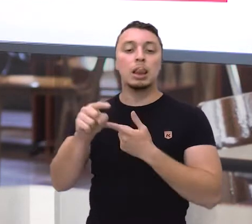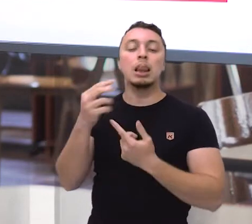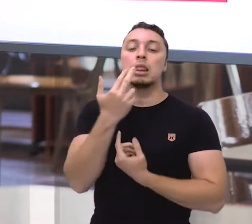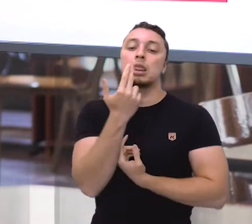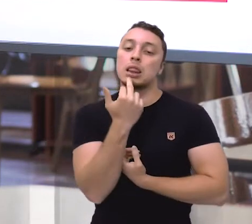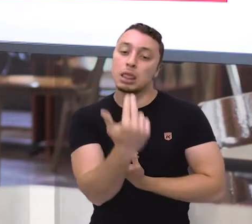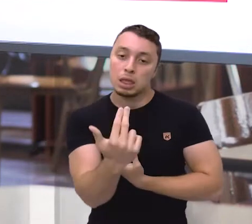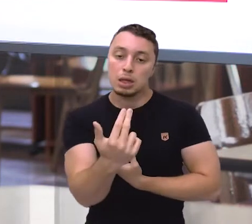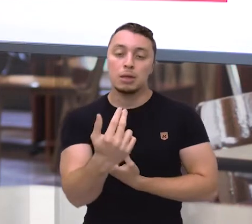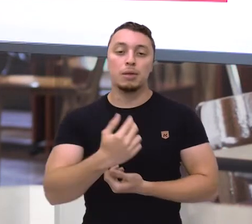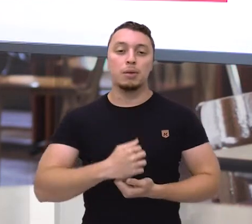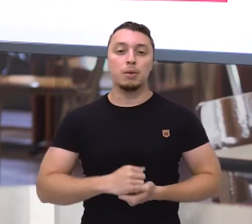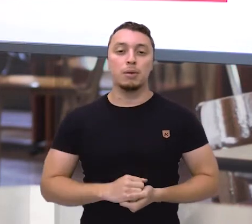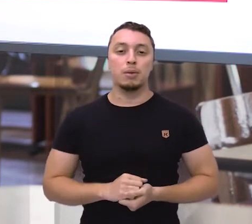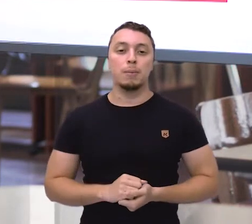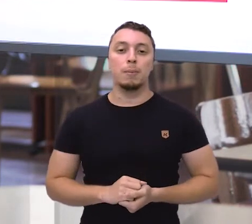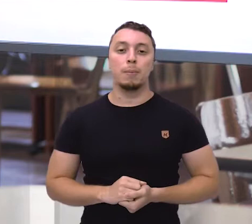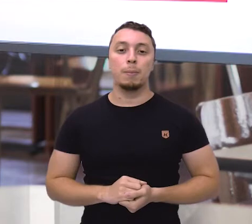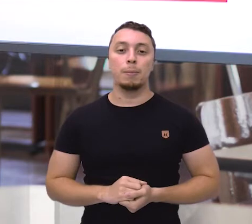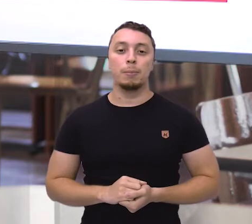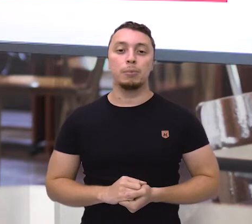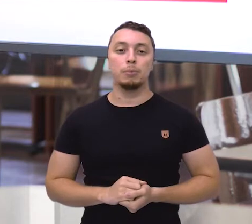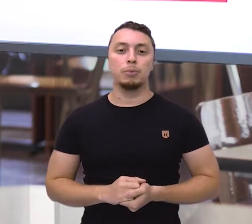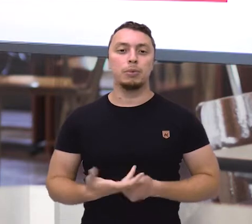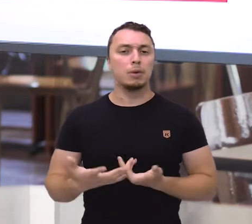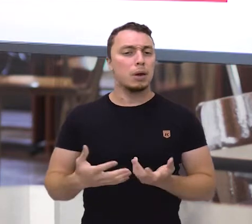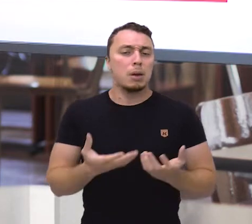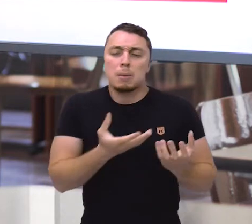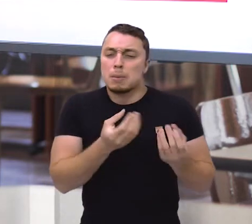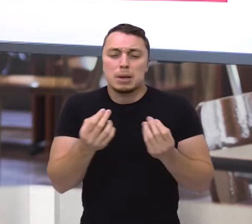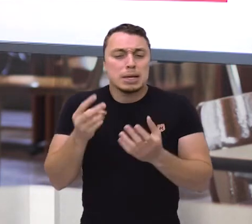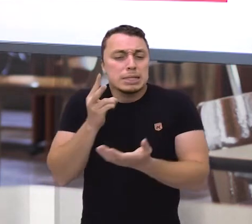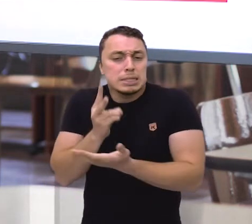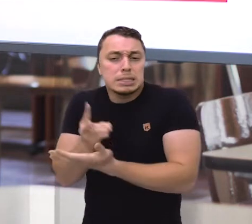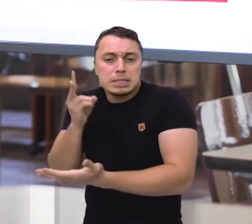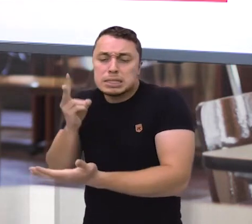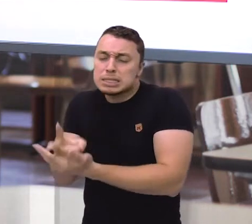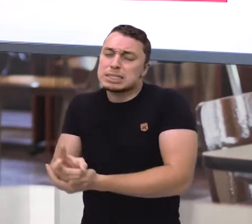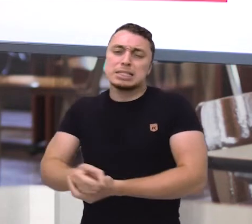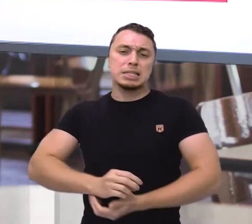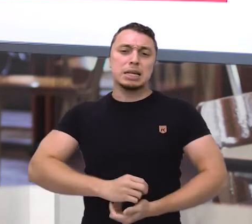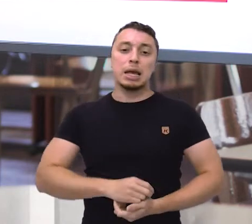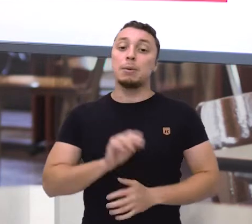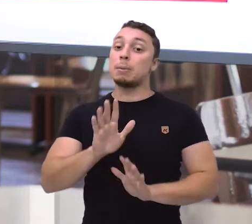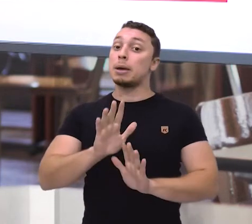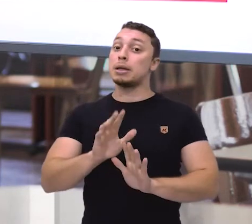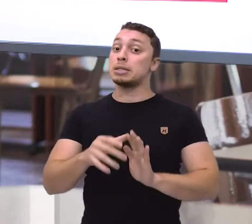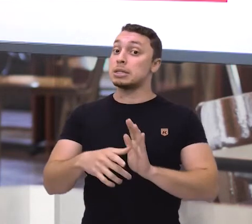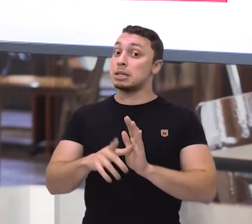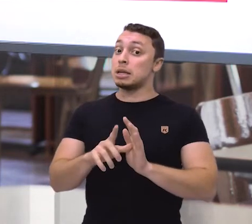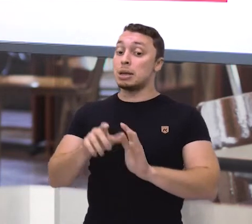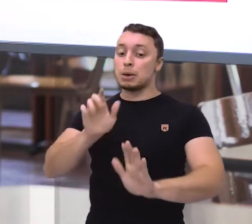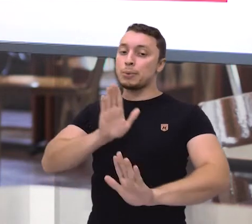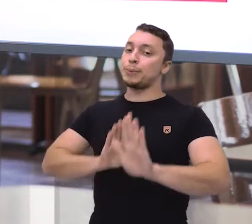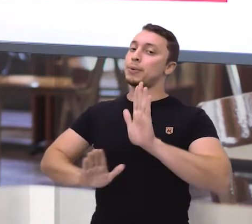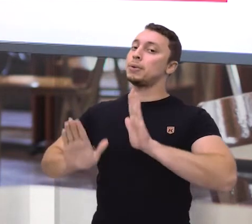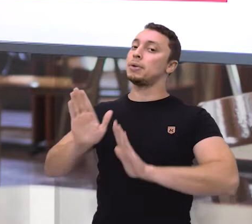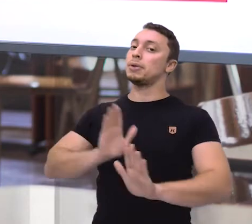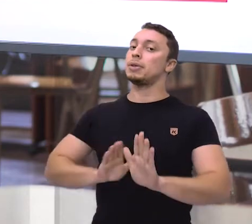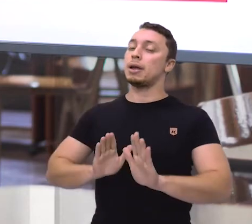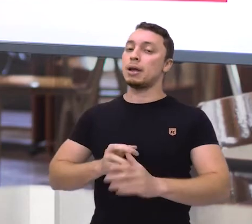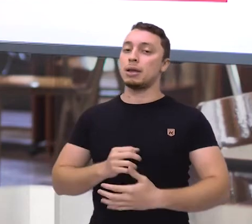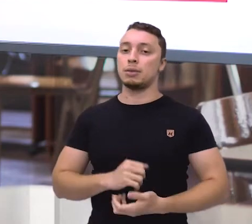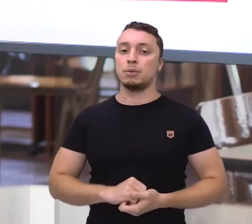sendo usada de forma muito frequente. No entanto, a gente precisa ter cuidado com o uso